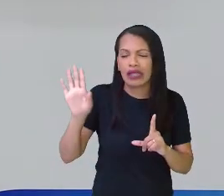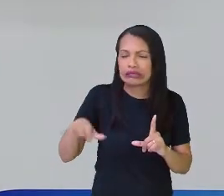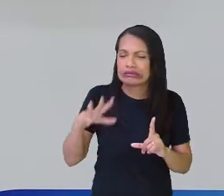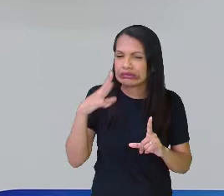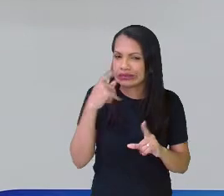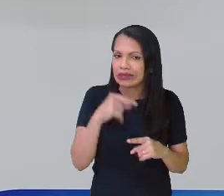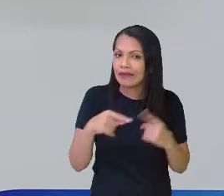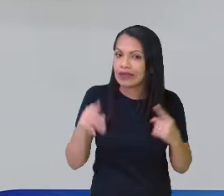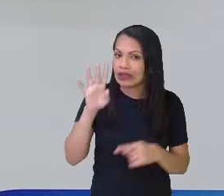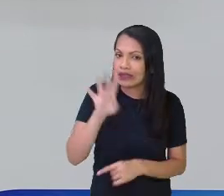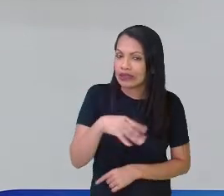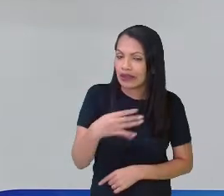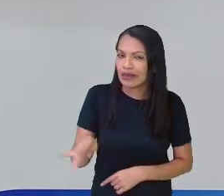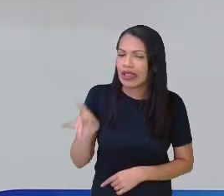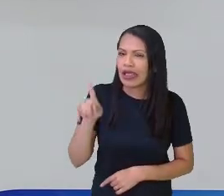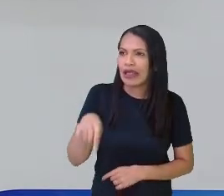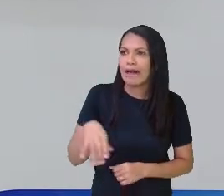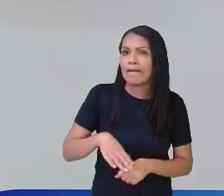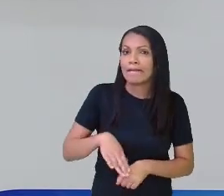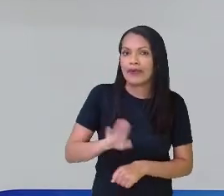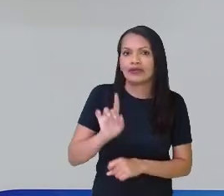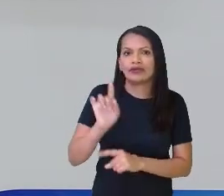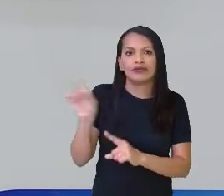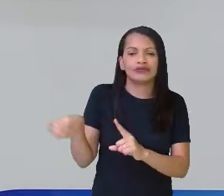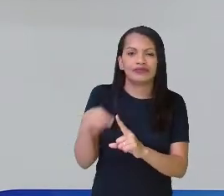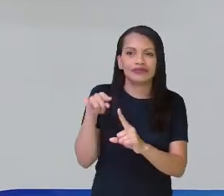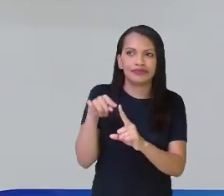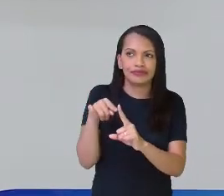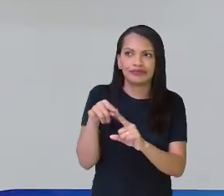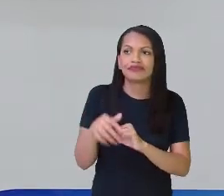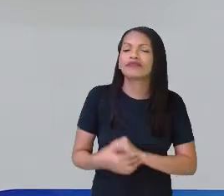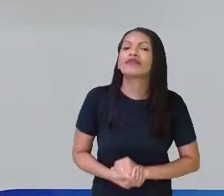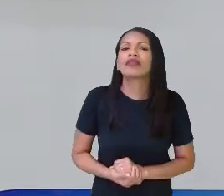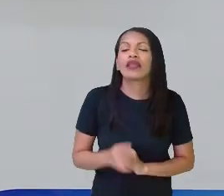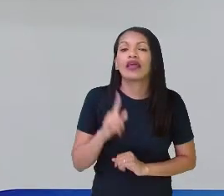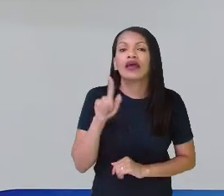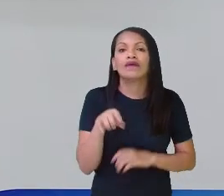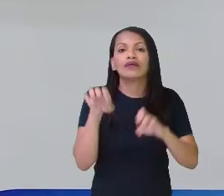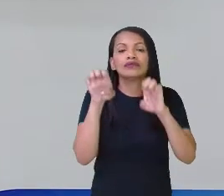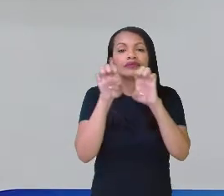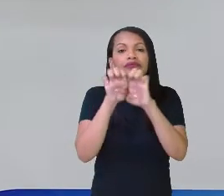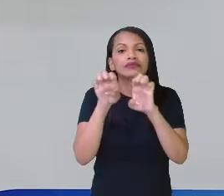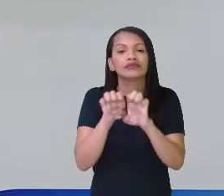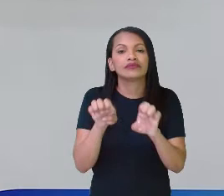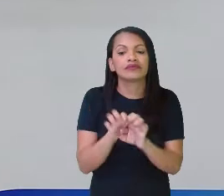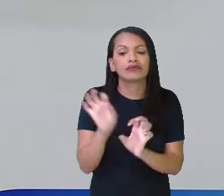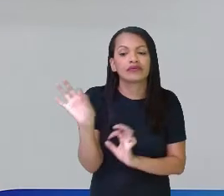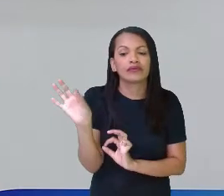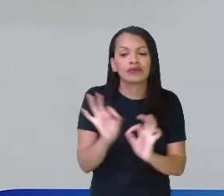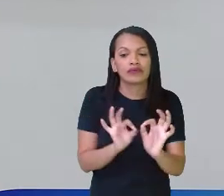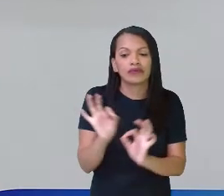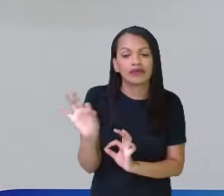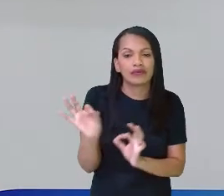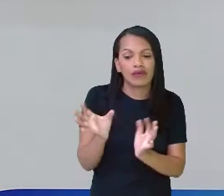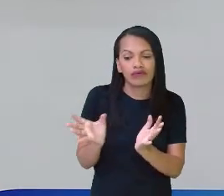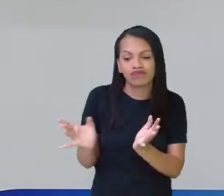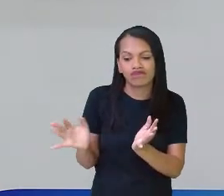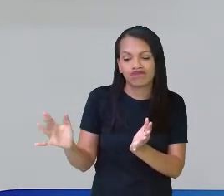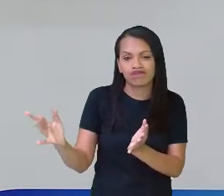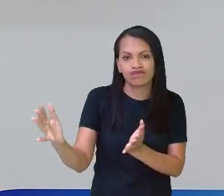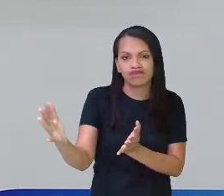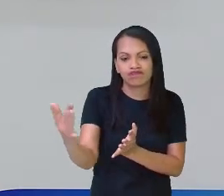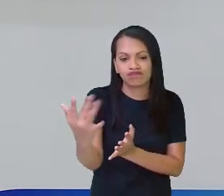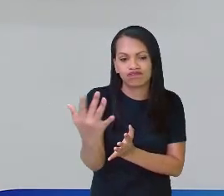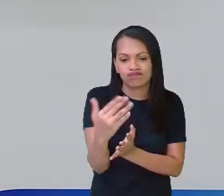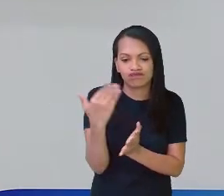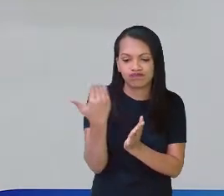Aqui eu repeti, agora. Estrutura que utilizamos para organizar dados que são informações sobre